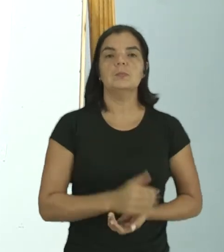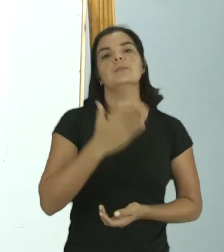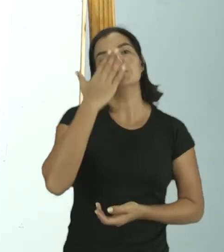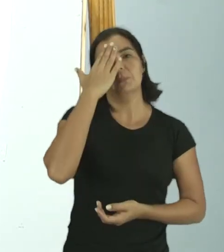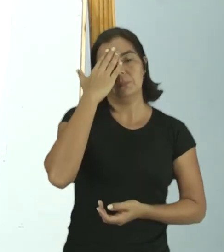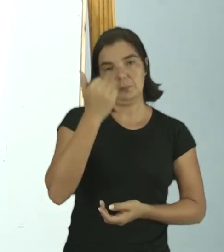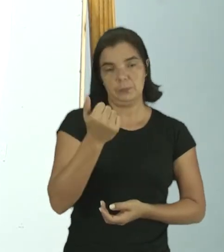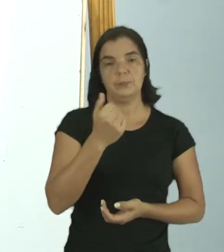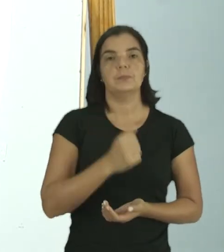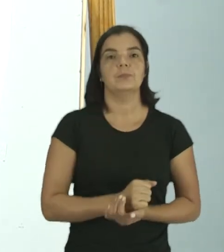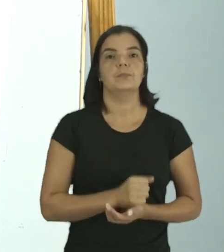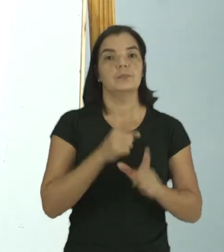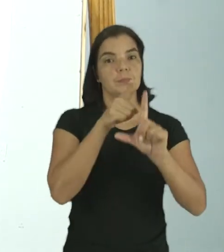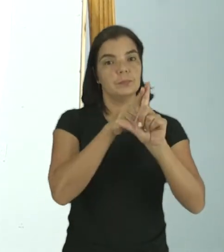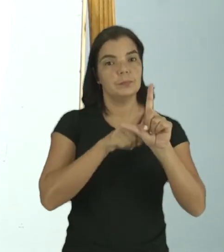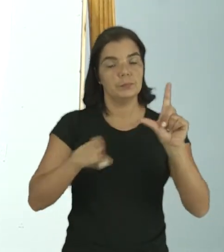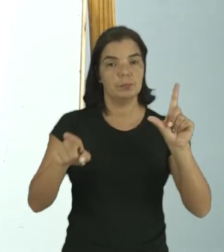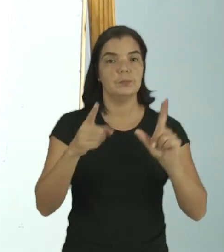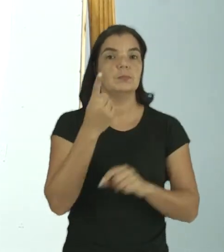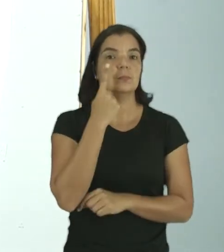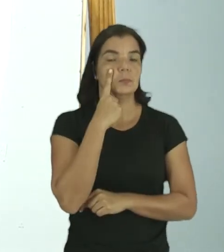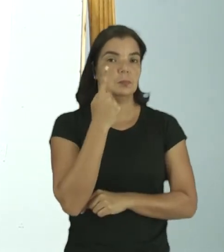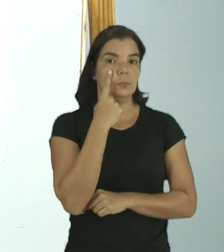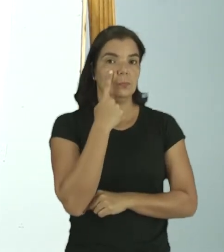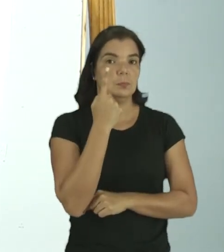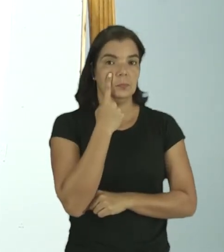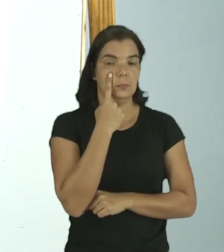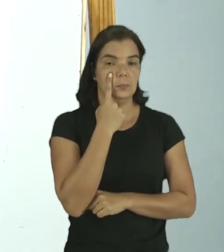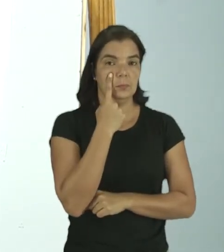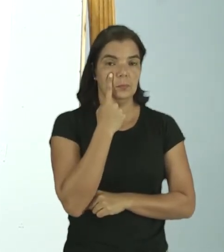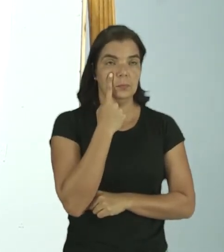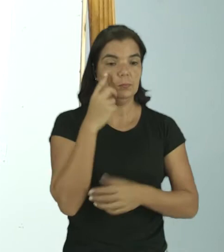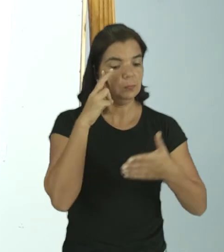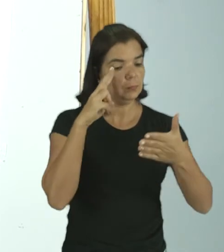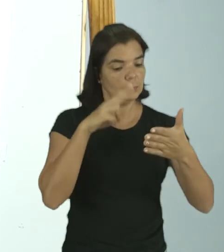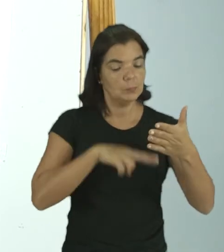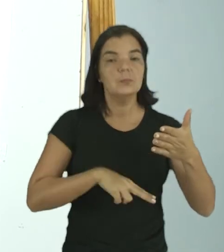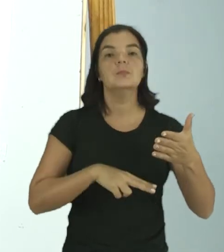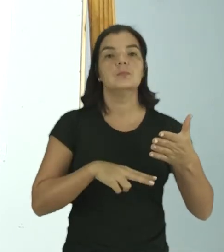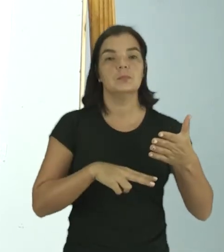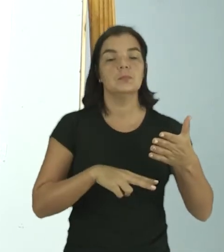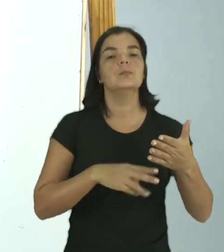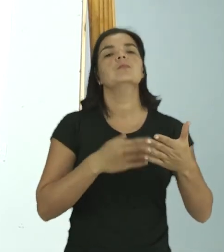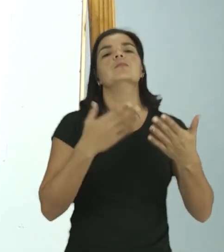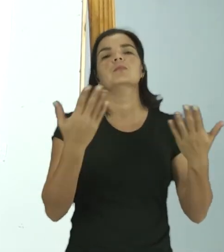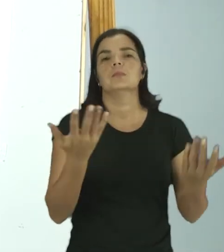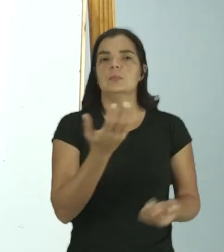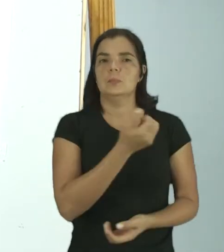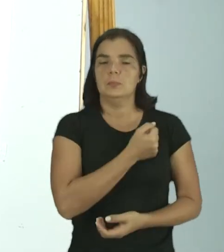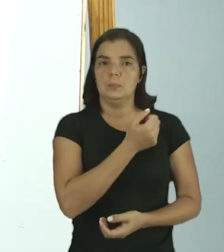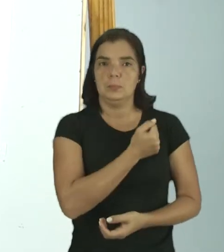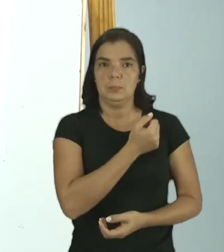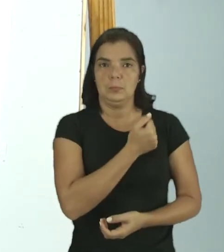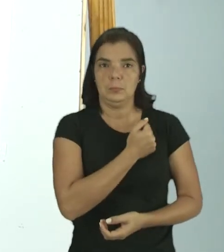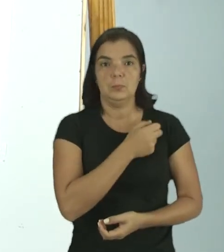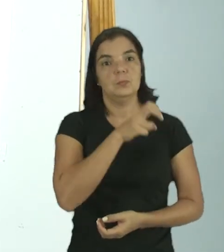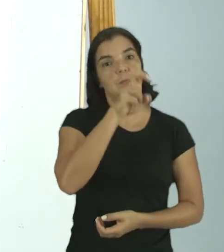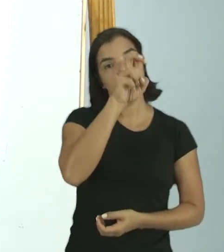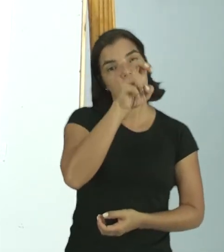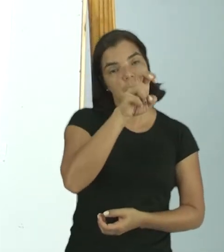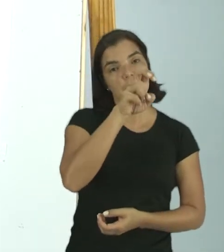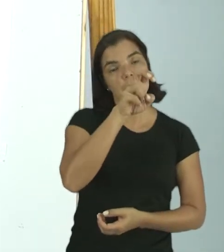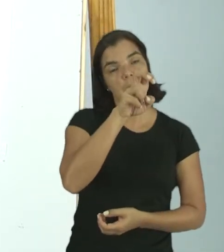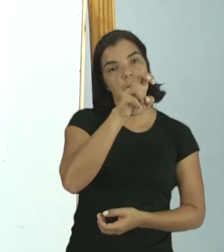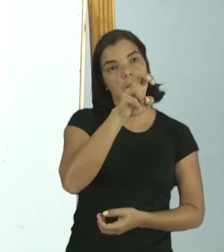sabendo disso então vou dividir olhando para mim Ah tá boazinha que eu construí qual o número que eu multipliquei por